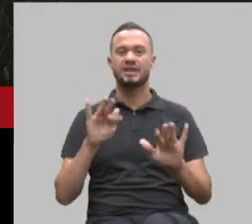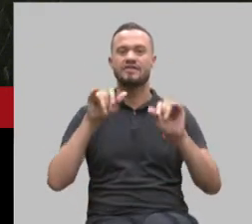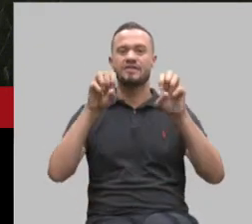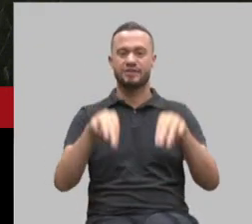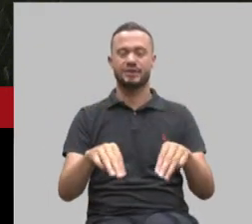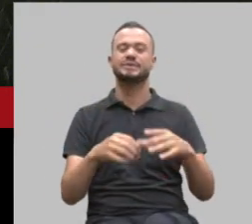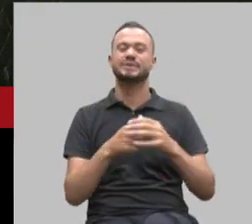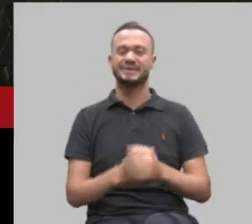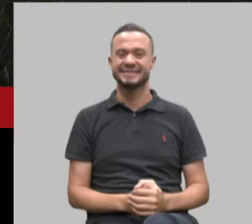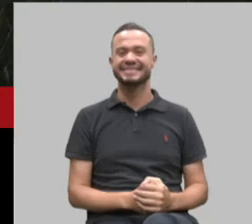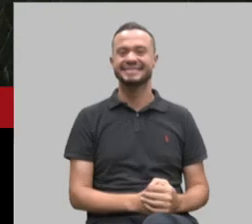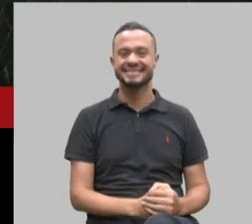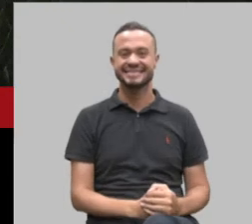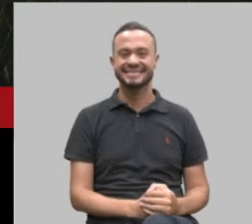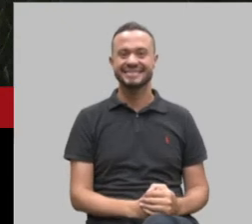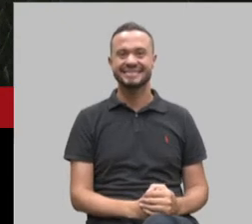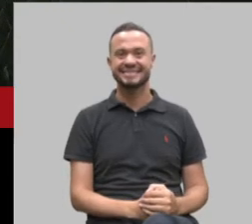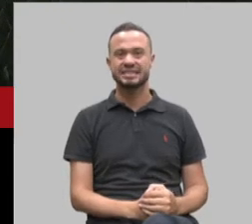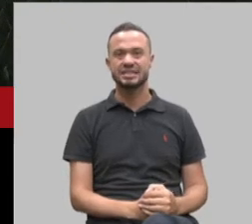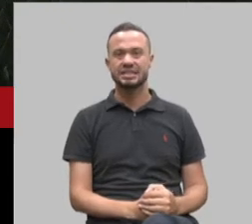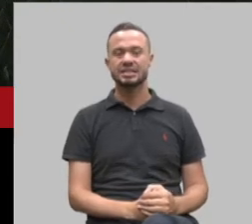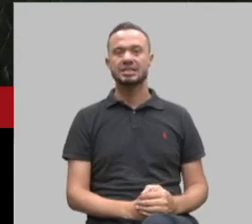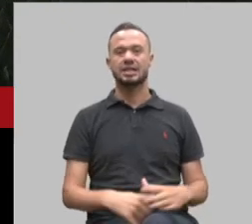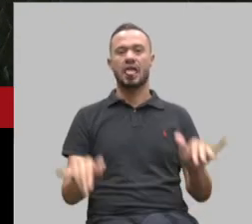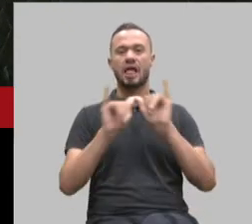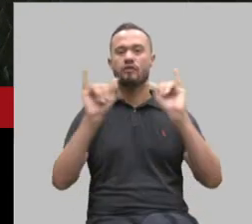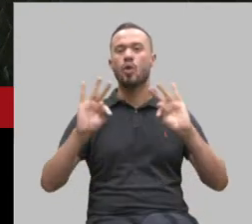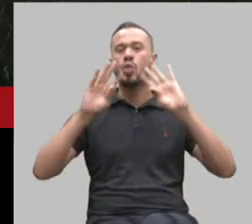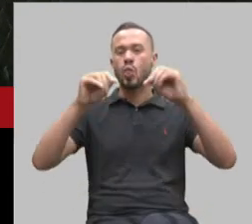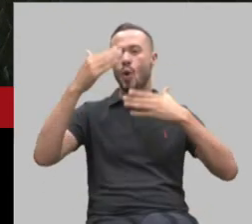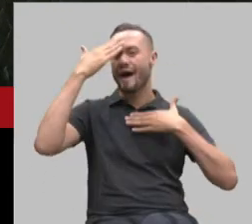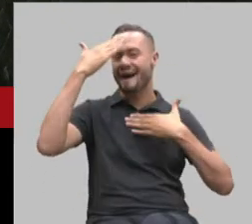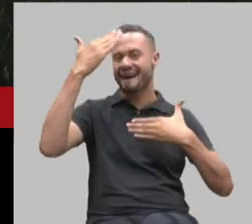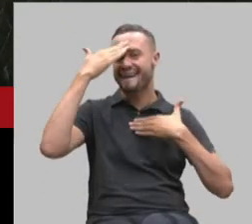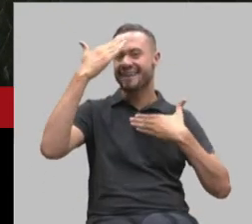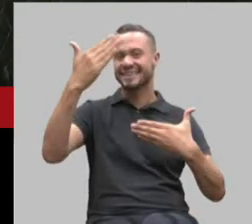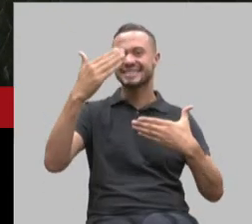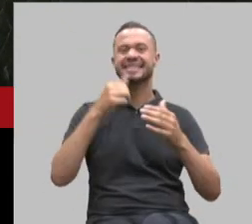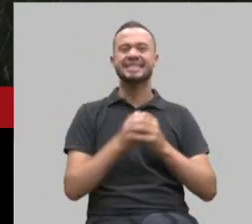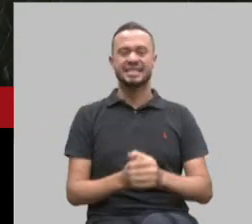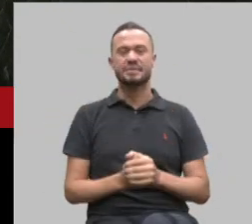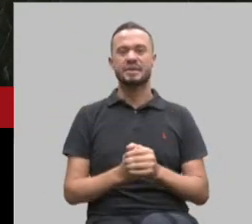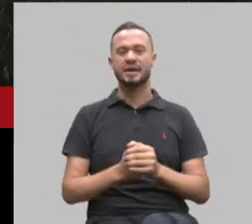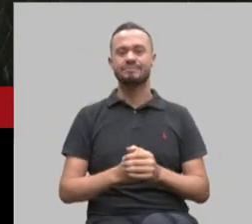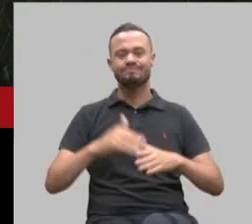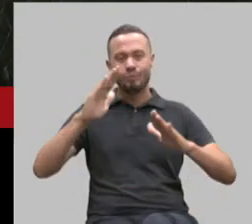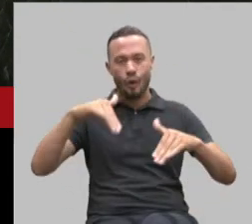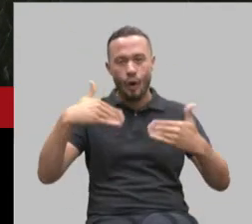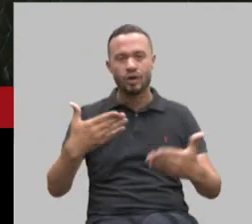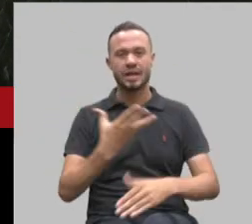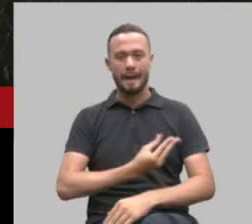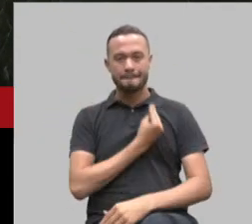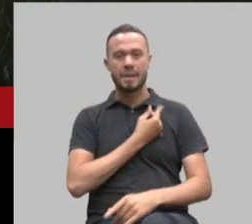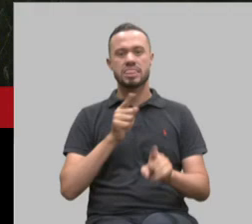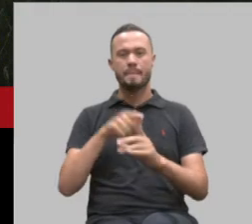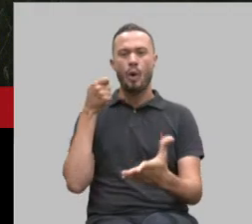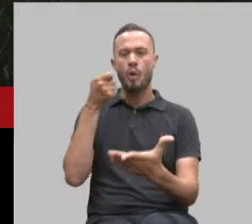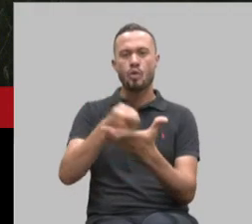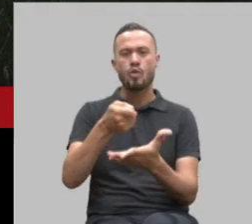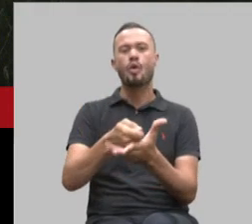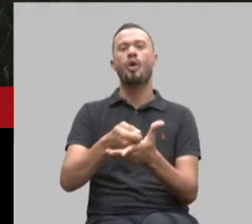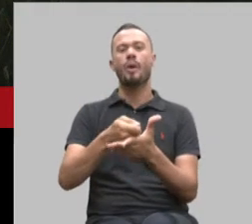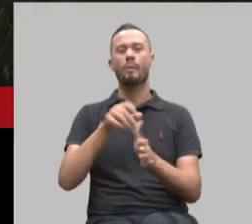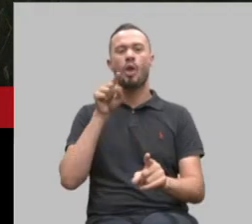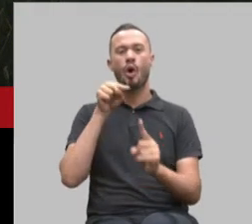aqui manifestamos a todos os agradecimentos pela honrosa presença e cumprido o objetivo da plenária final do